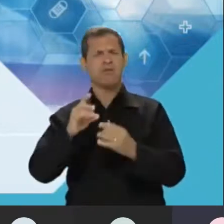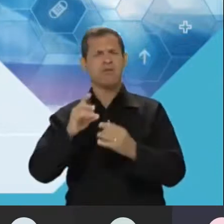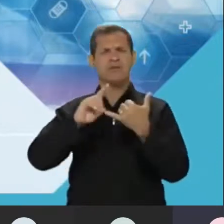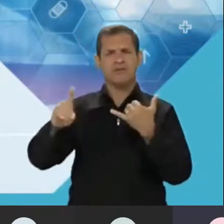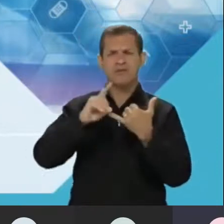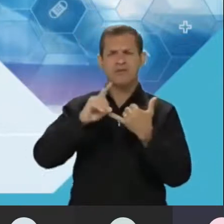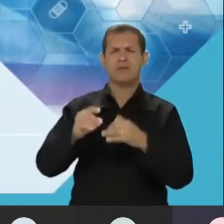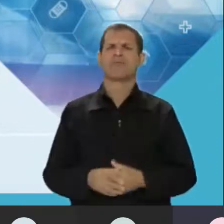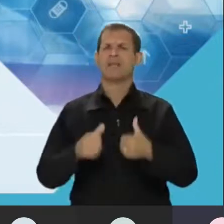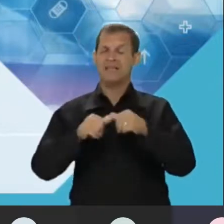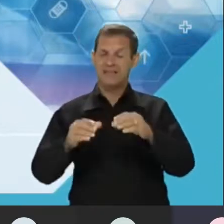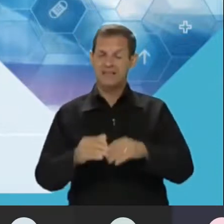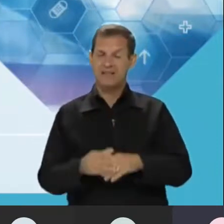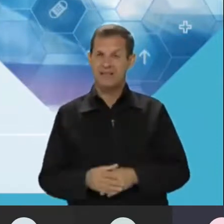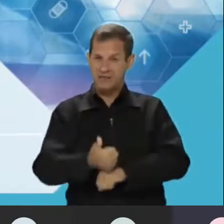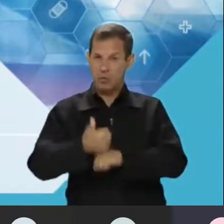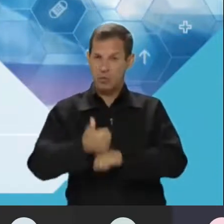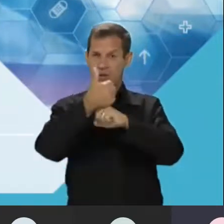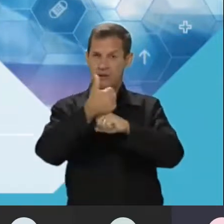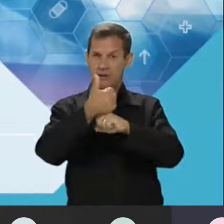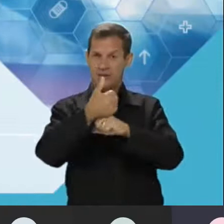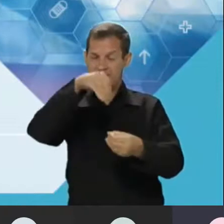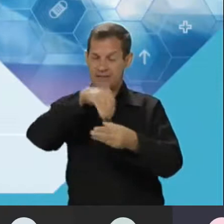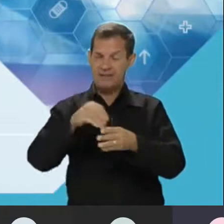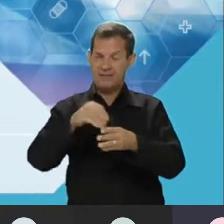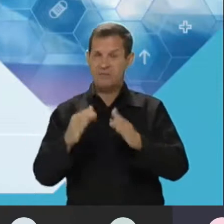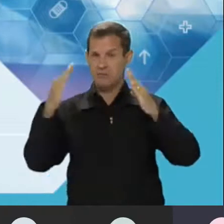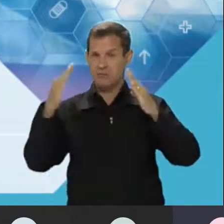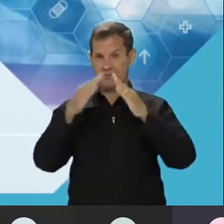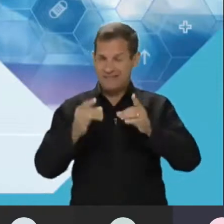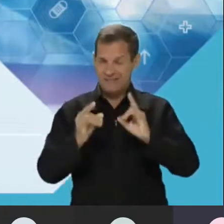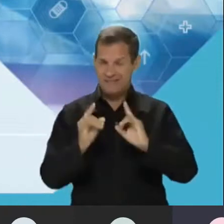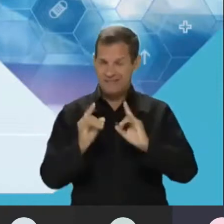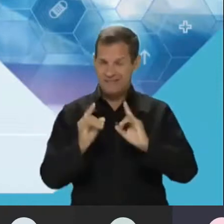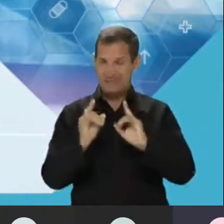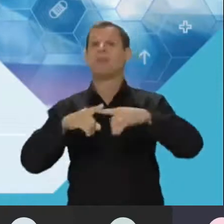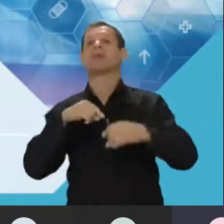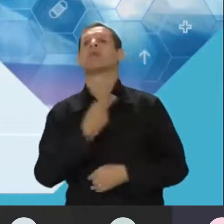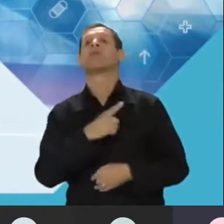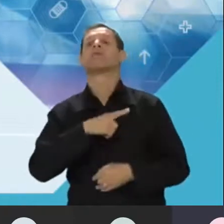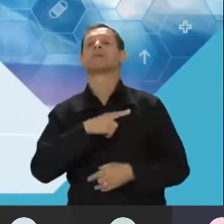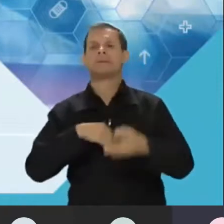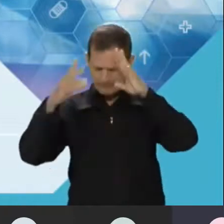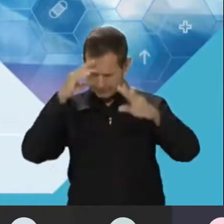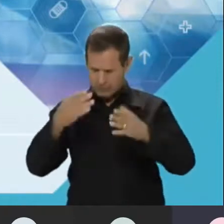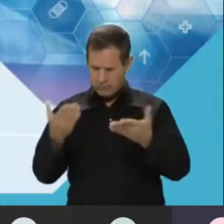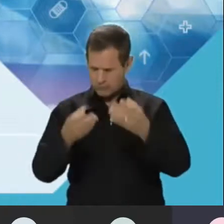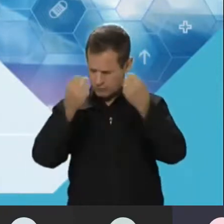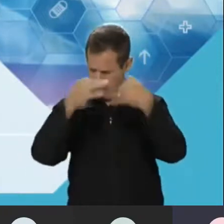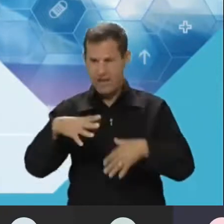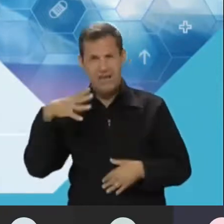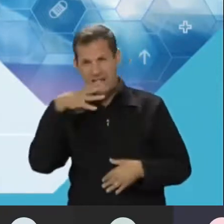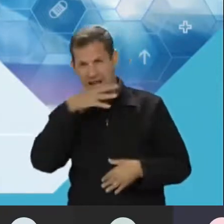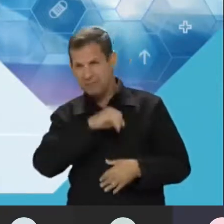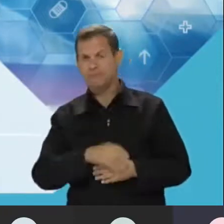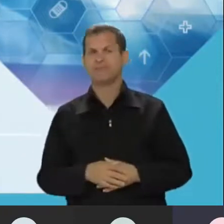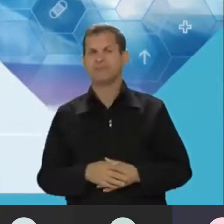interferir diretamente nesse conforto ambiental das edificações. Tá? Então, o que a gente tem que pensar? Vou falar aqui um